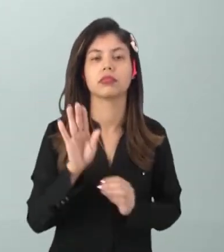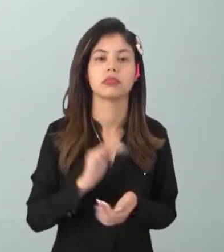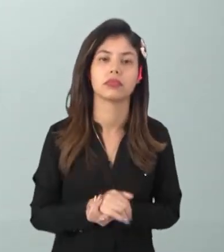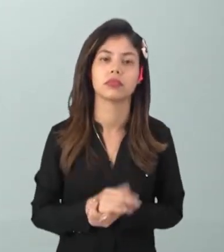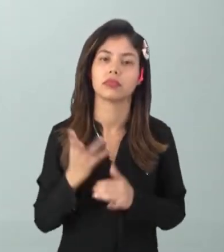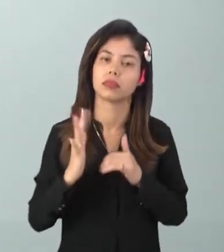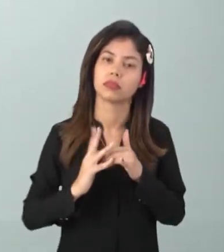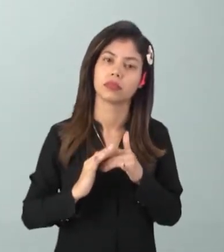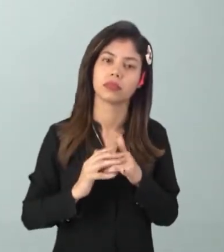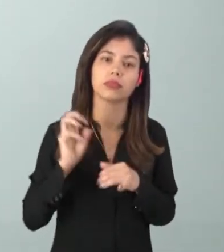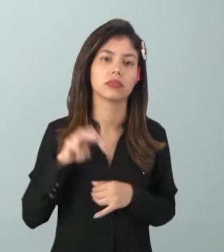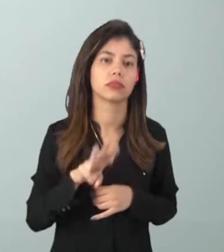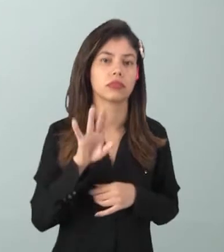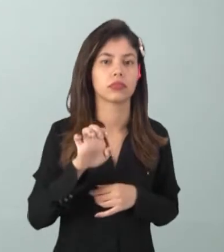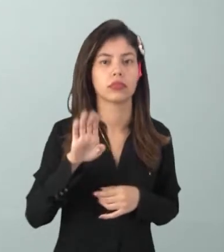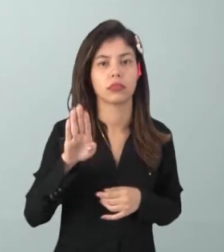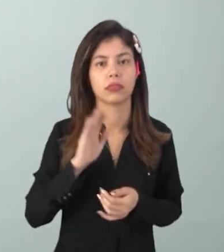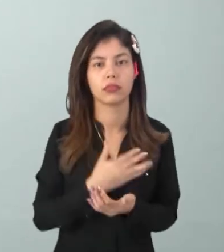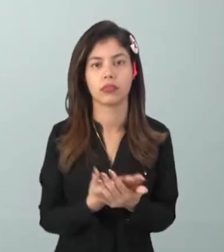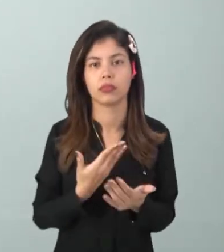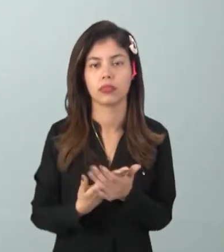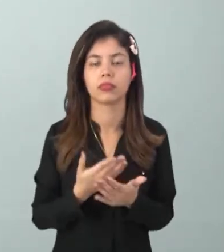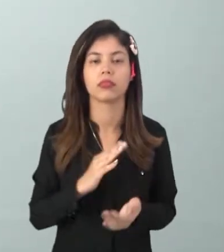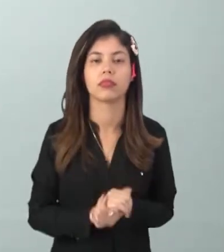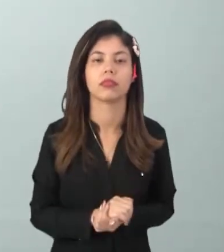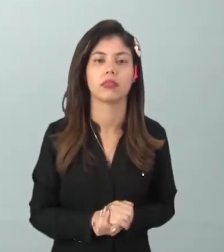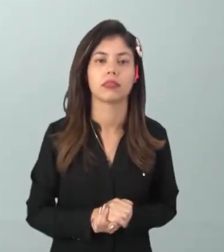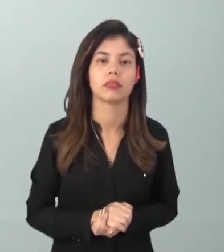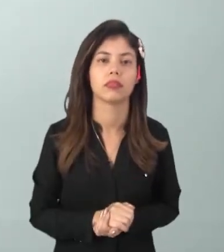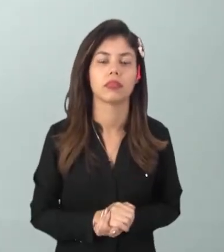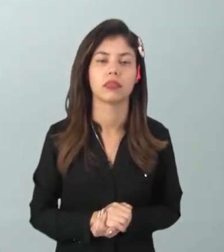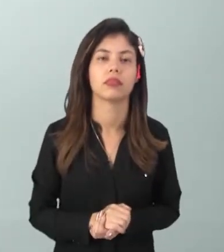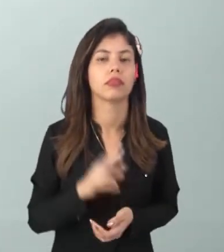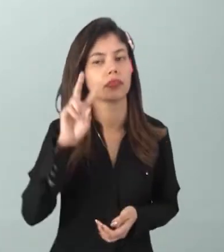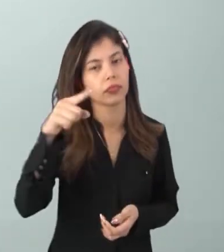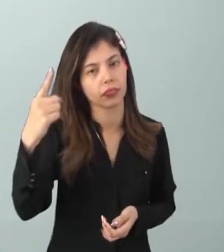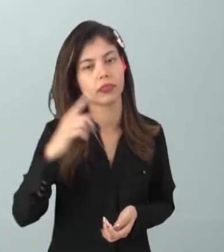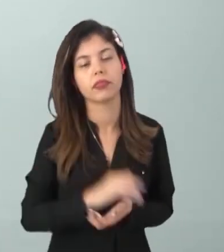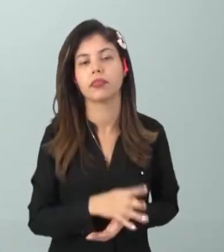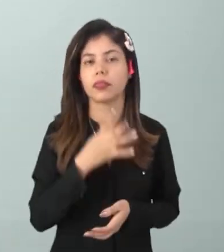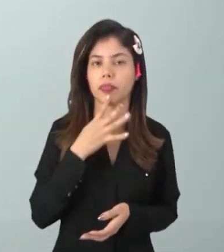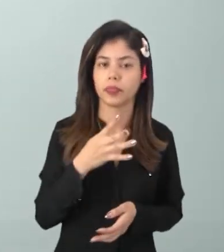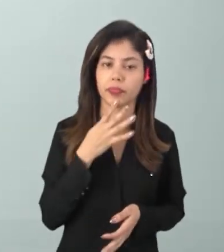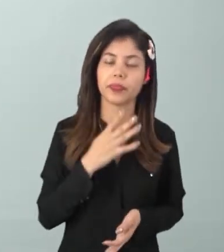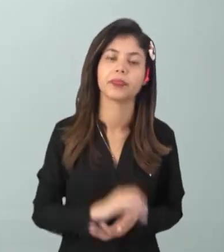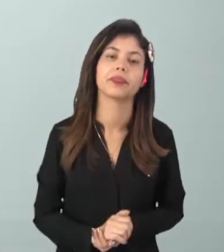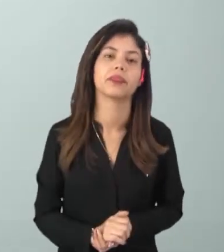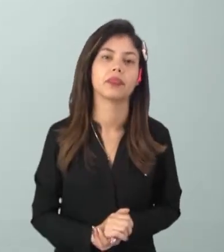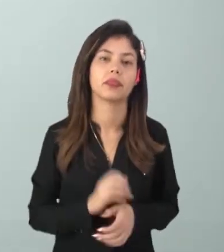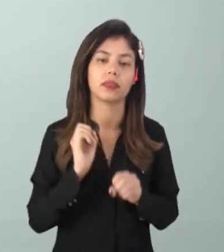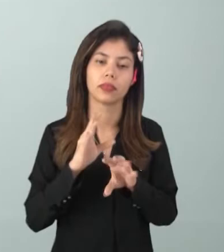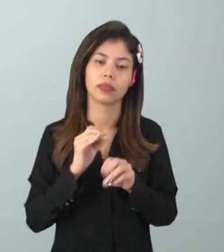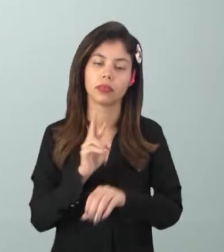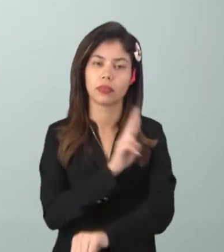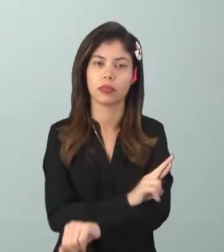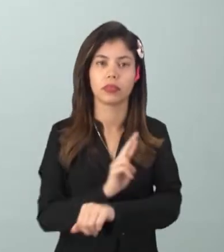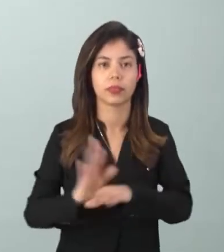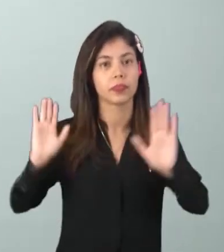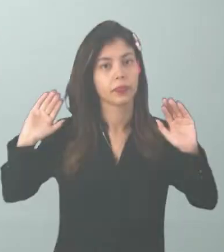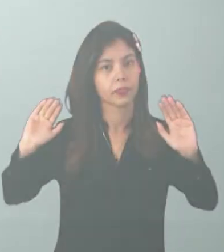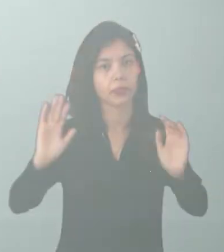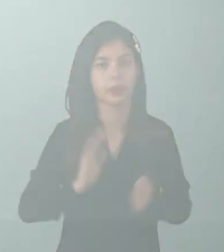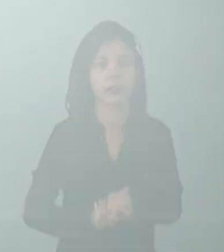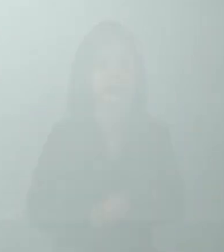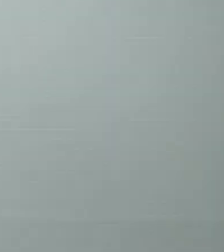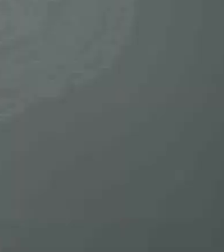lá no YouTube, acesse webaulas.ead.ce e vá lá e tenha conhecimento do ensino religioso. Muito obrigado e um tchau.